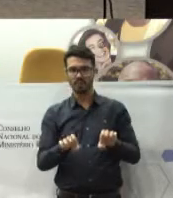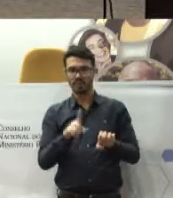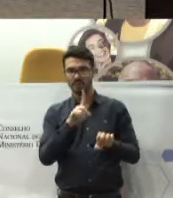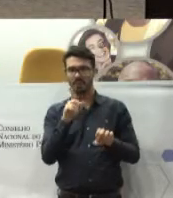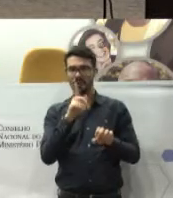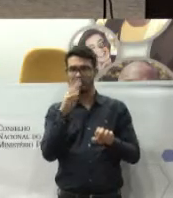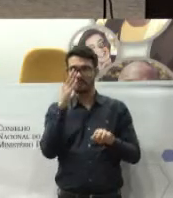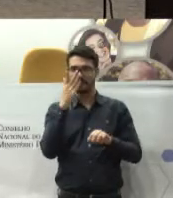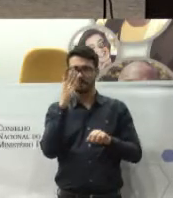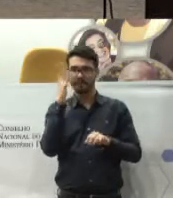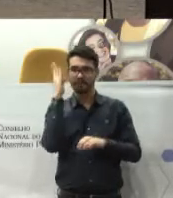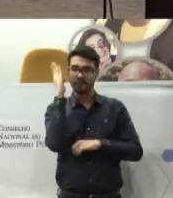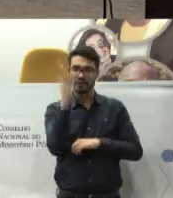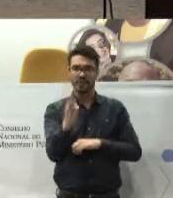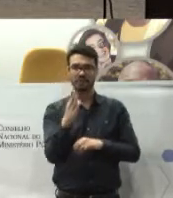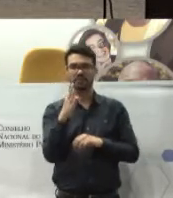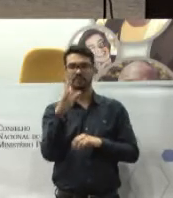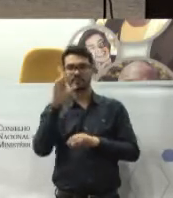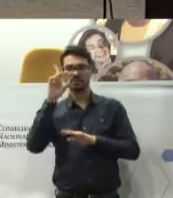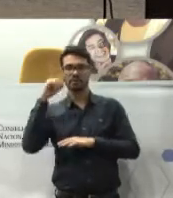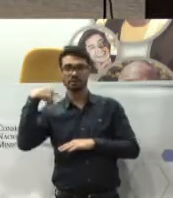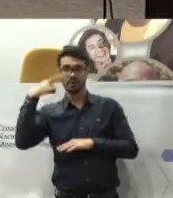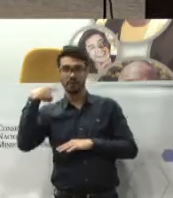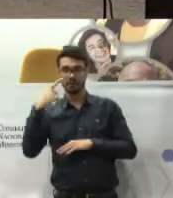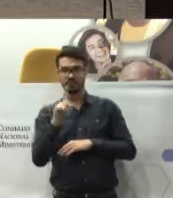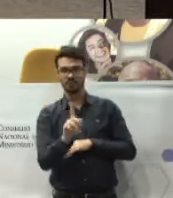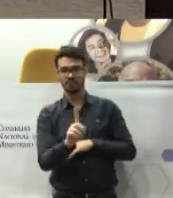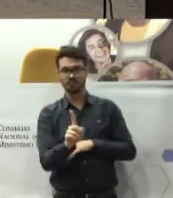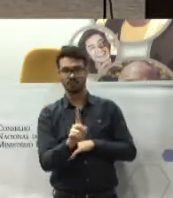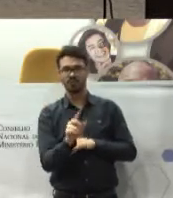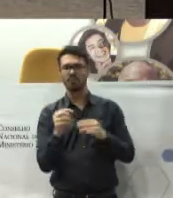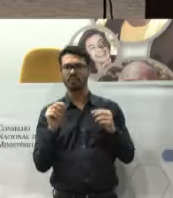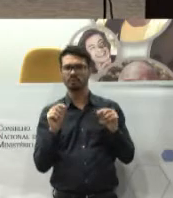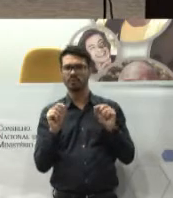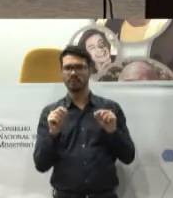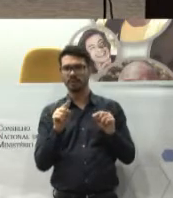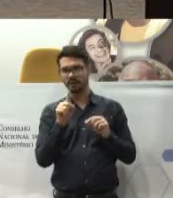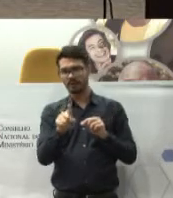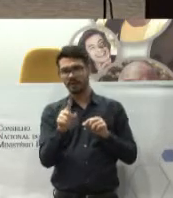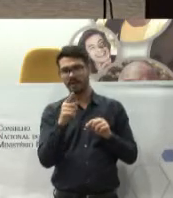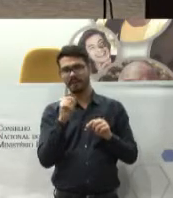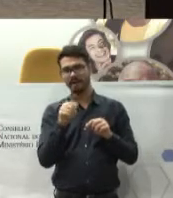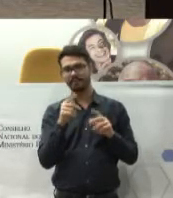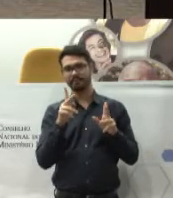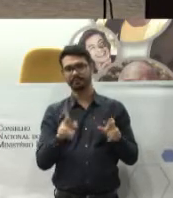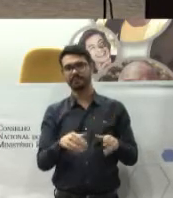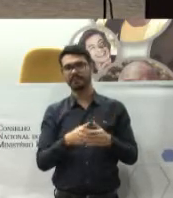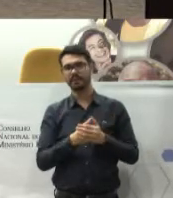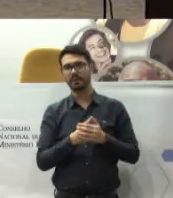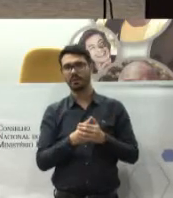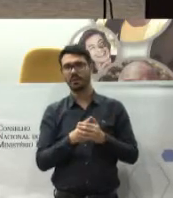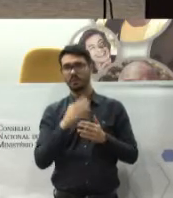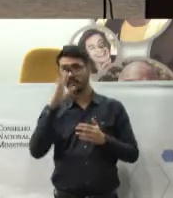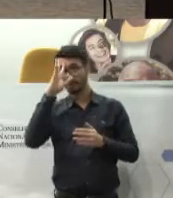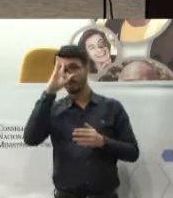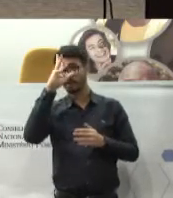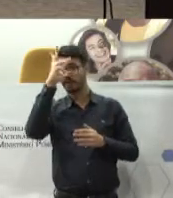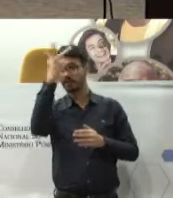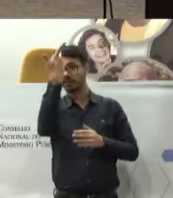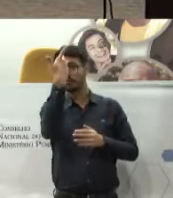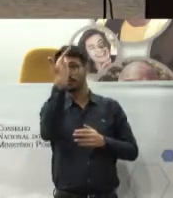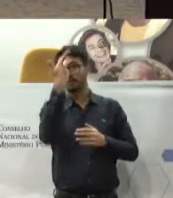o direito. O que o processo estrutural faz é tratar os